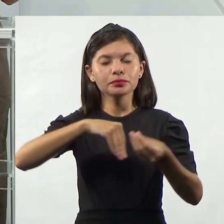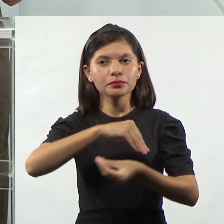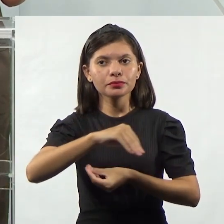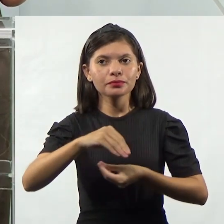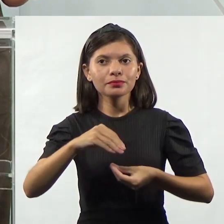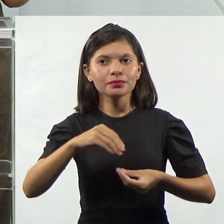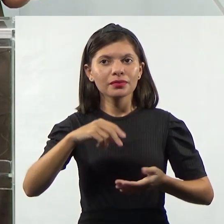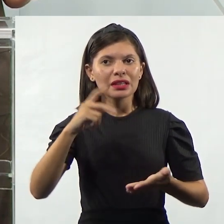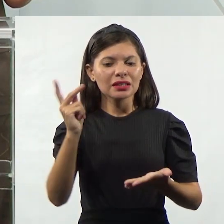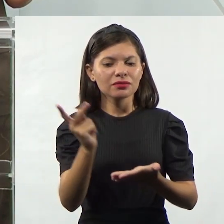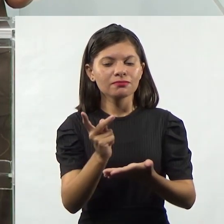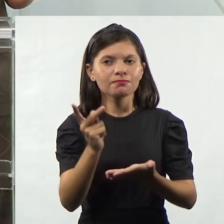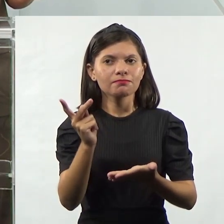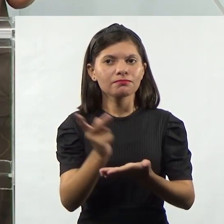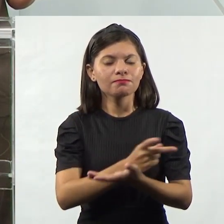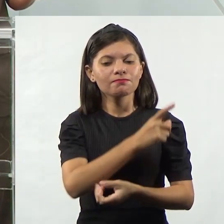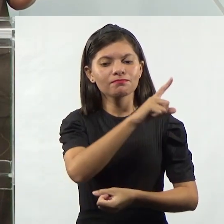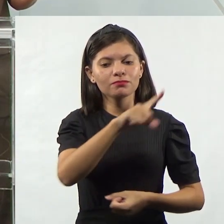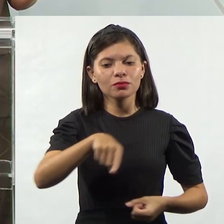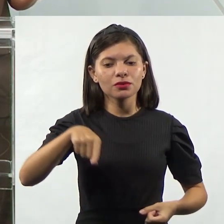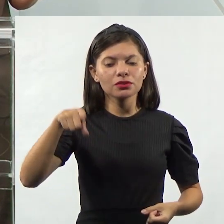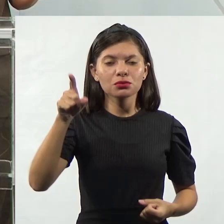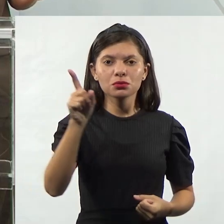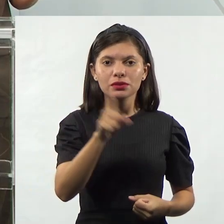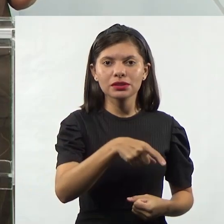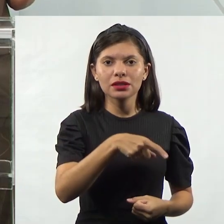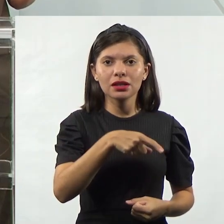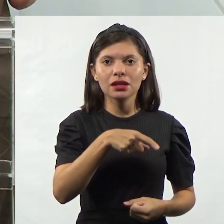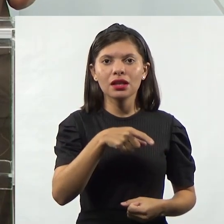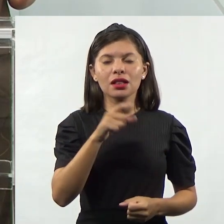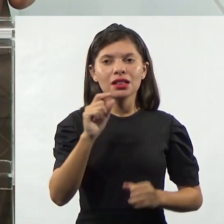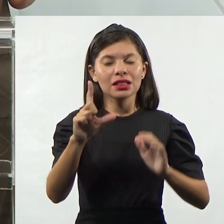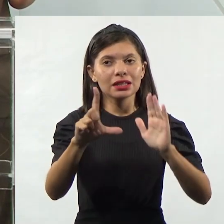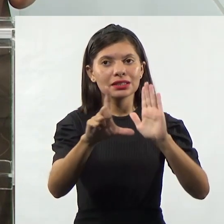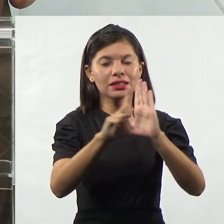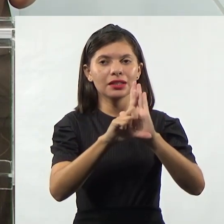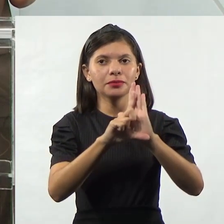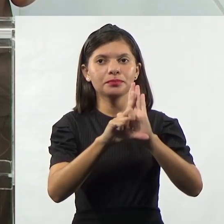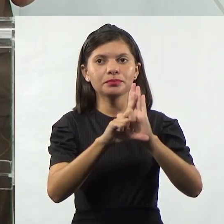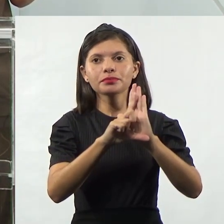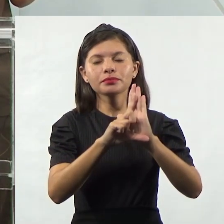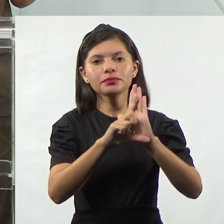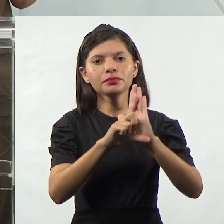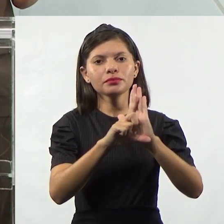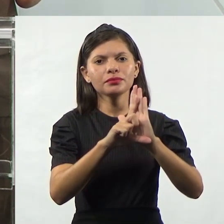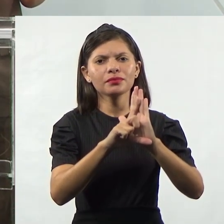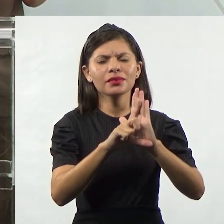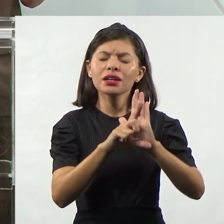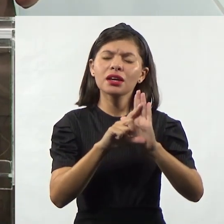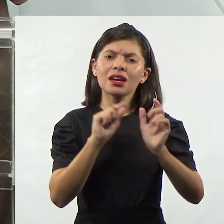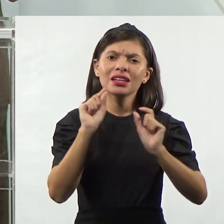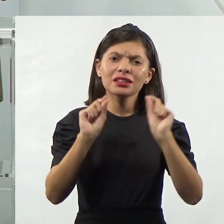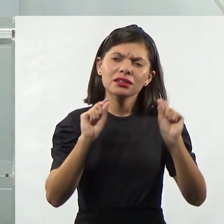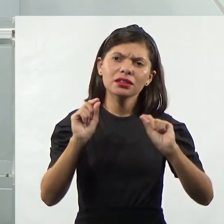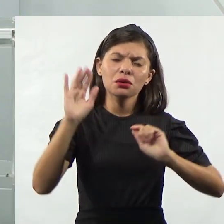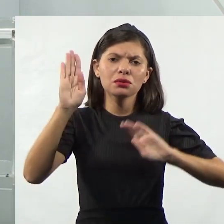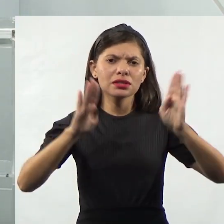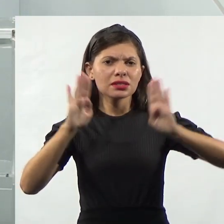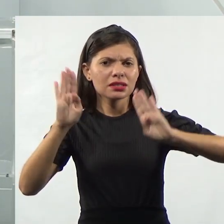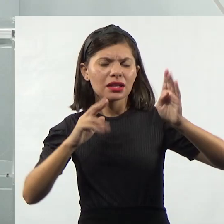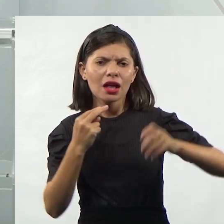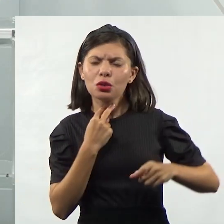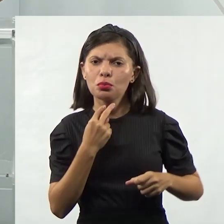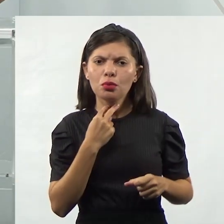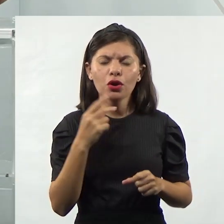foram expressamente excluídas da 14133. Então, não é que elas não devam licitar, mas